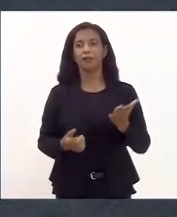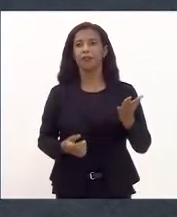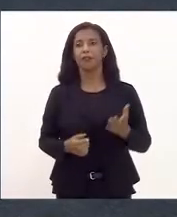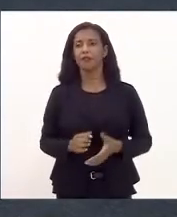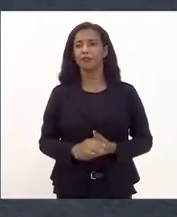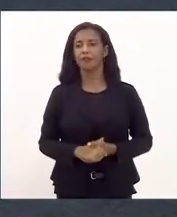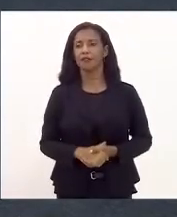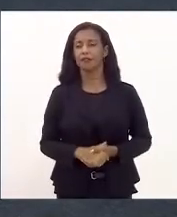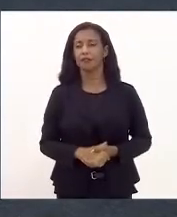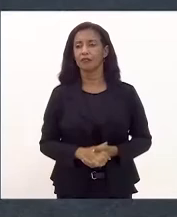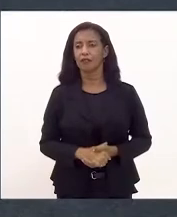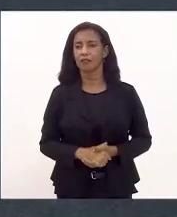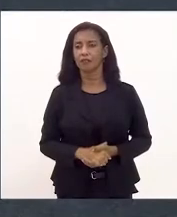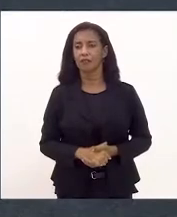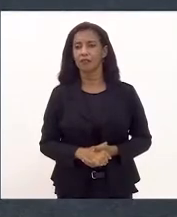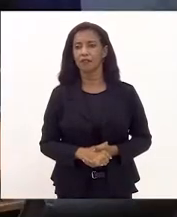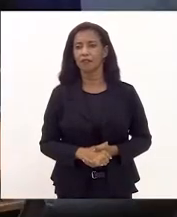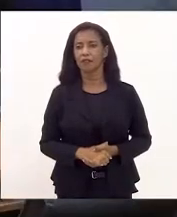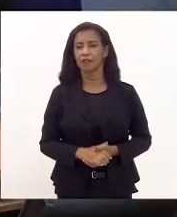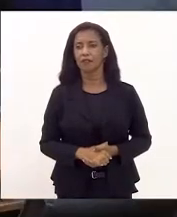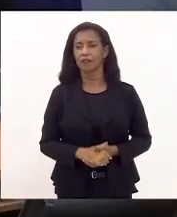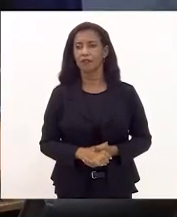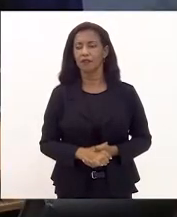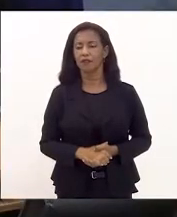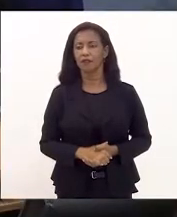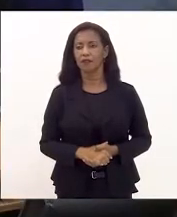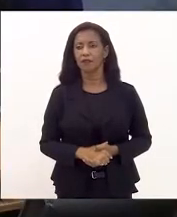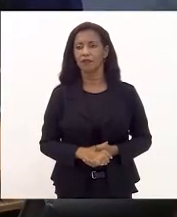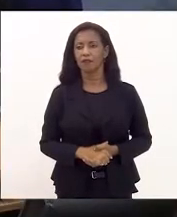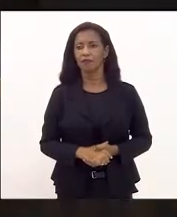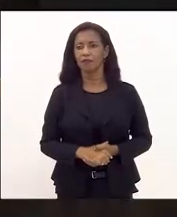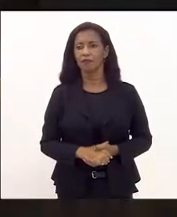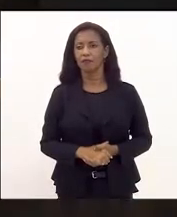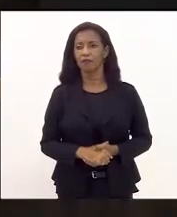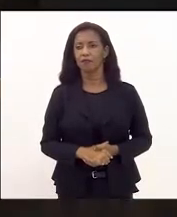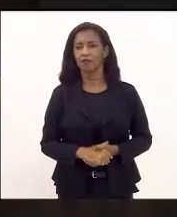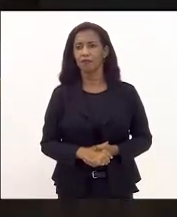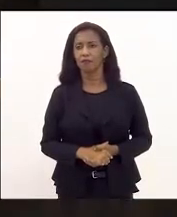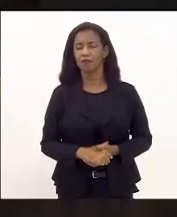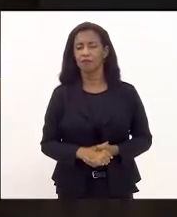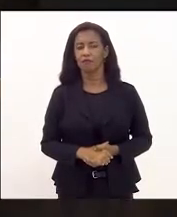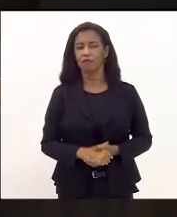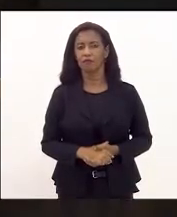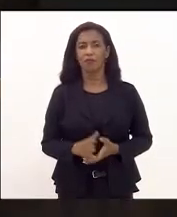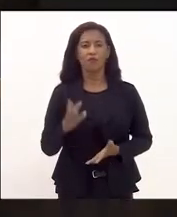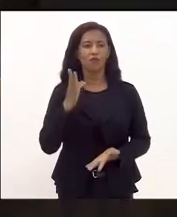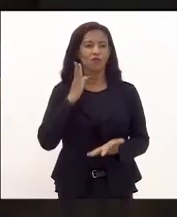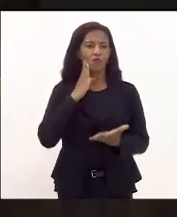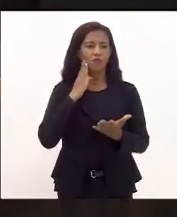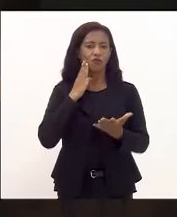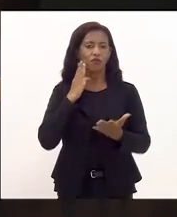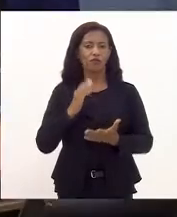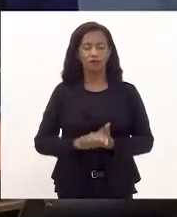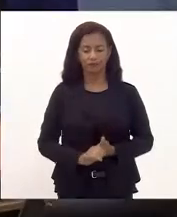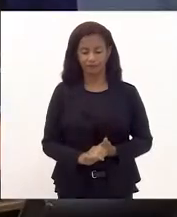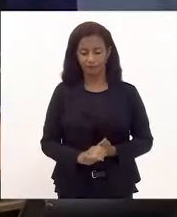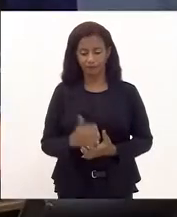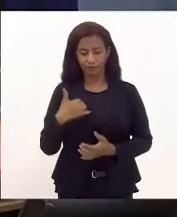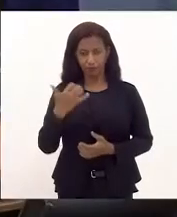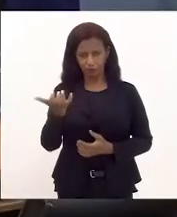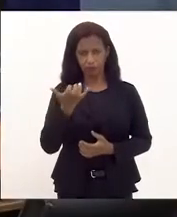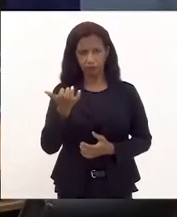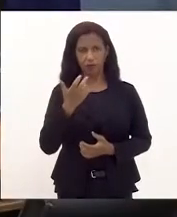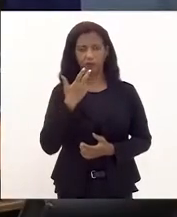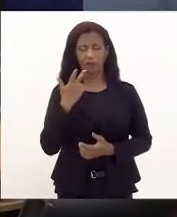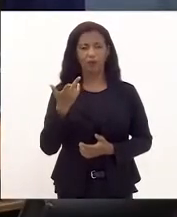voto, votando favoravelmente. Parabéns, deputado. Para declarar o voto, presidente. Declaração de voto, deputado Valdeir Carneiro. Eu queria também me